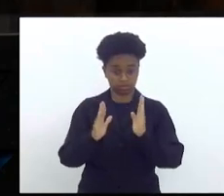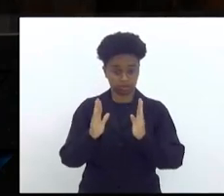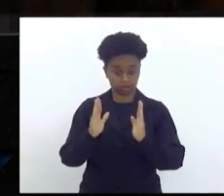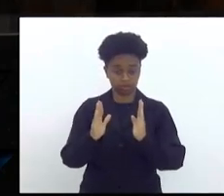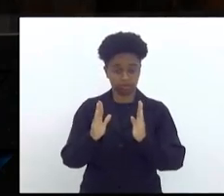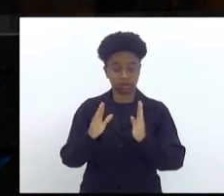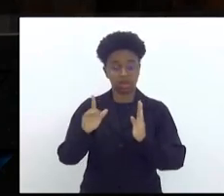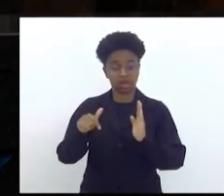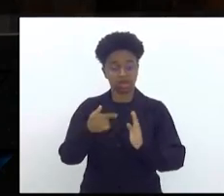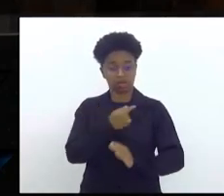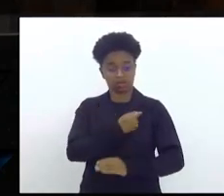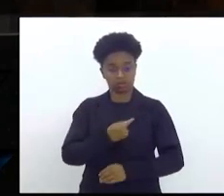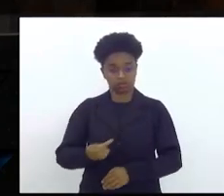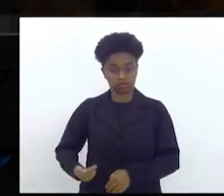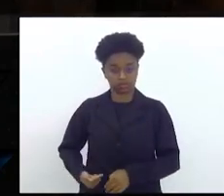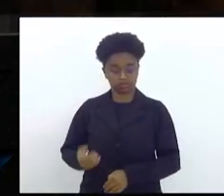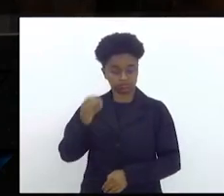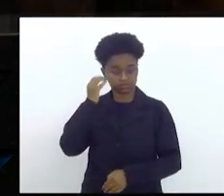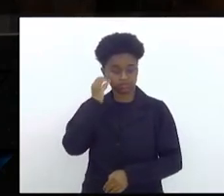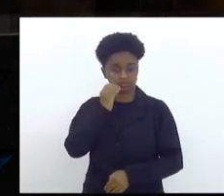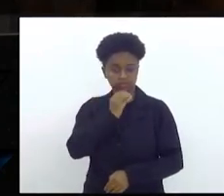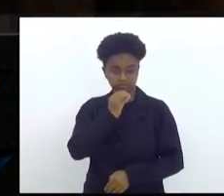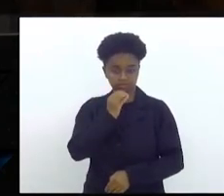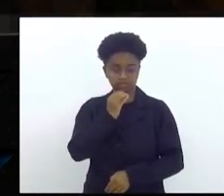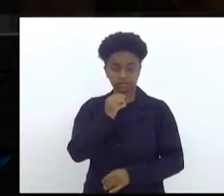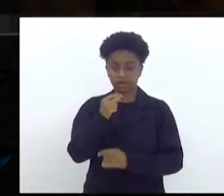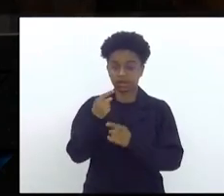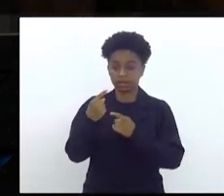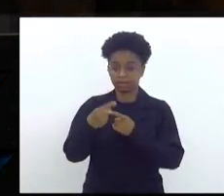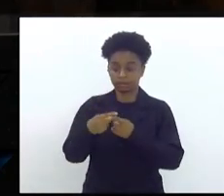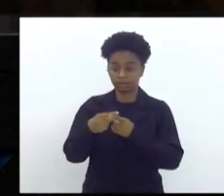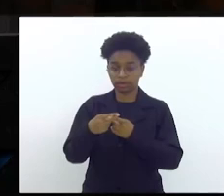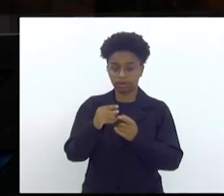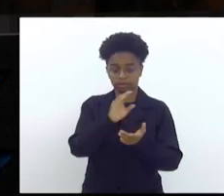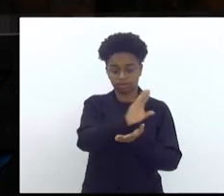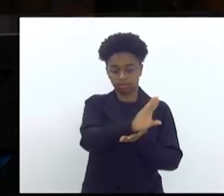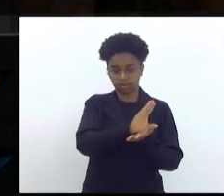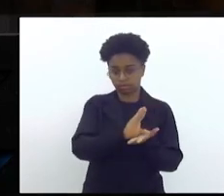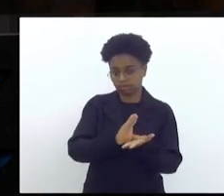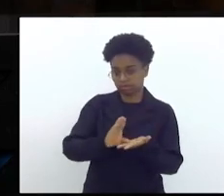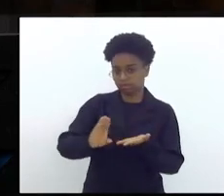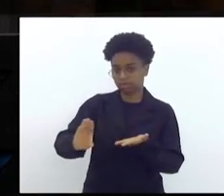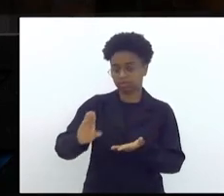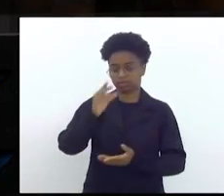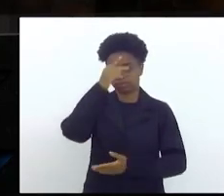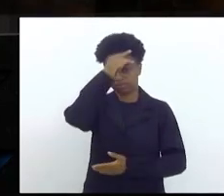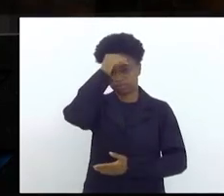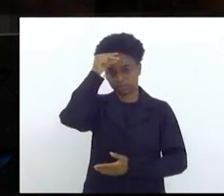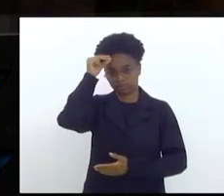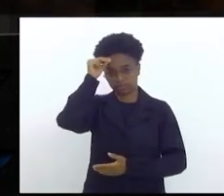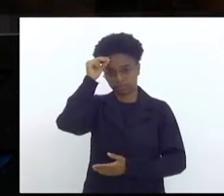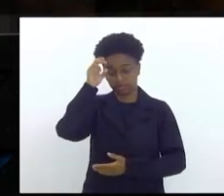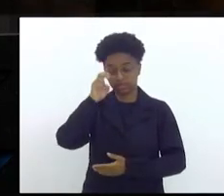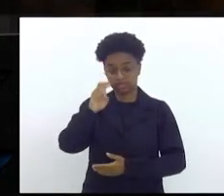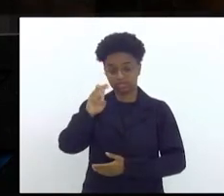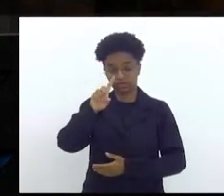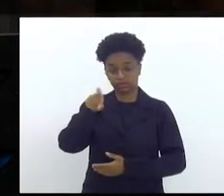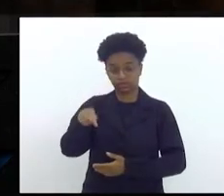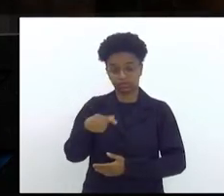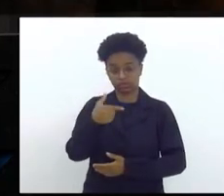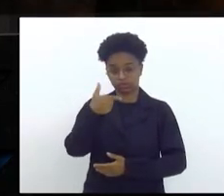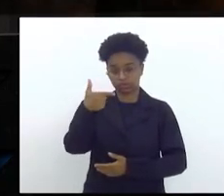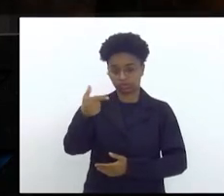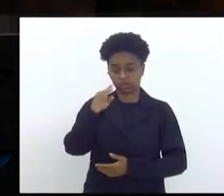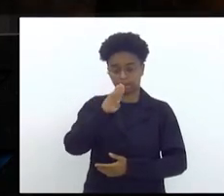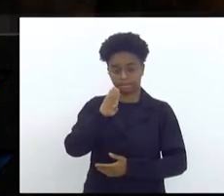o governador Cláudio Castro porque repassou para prefeitura 5,2